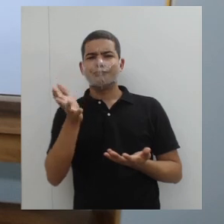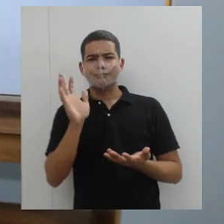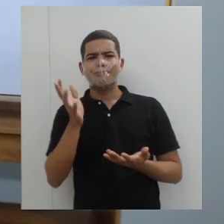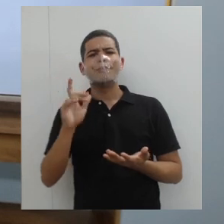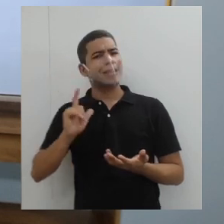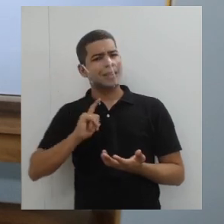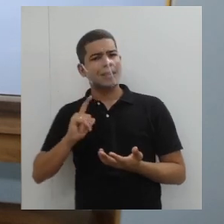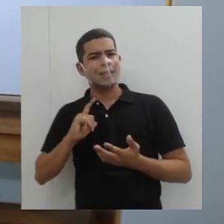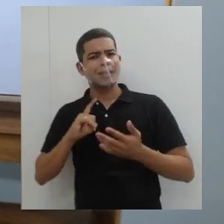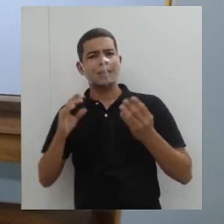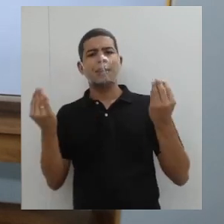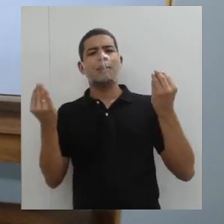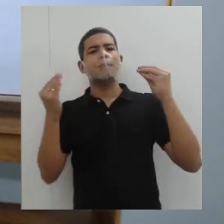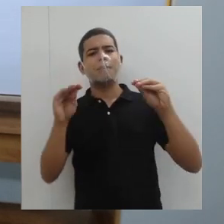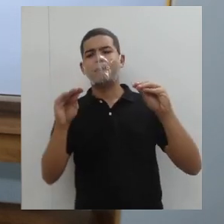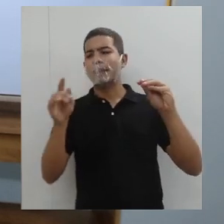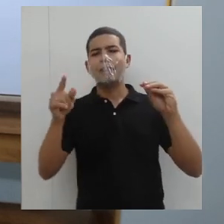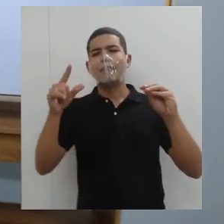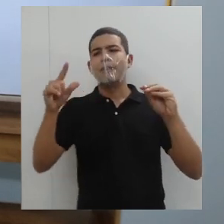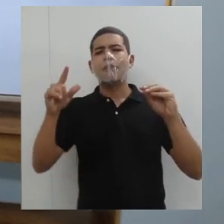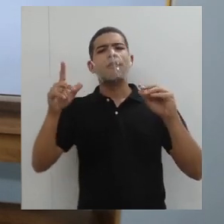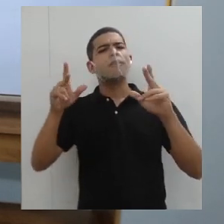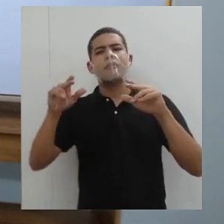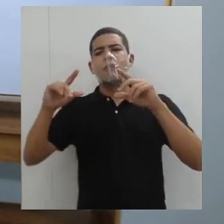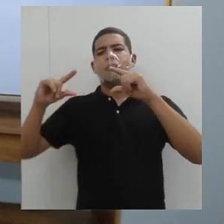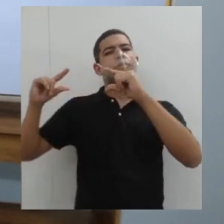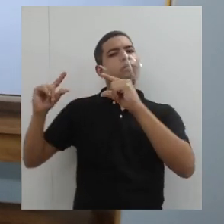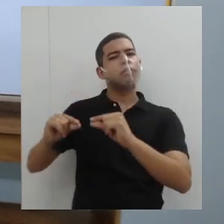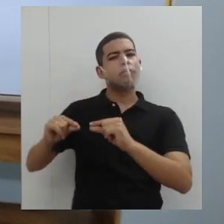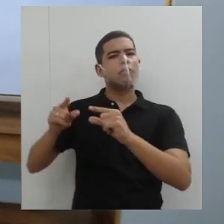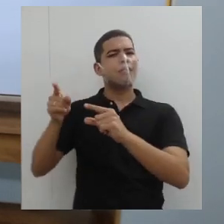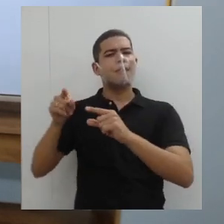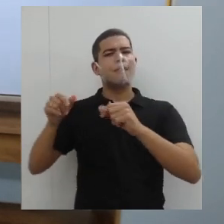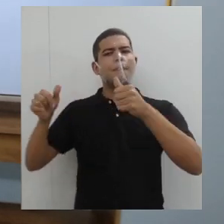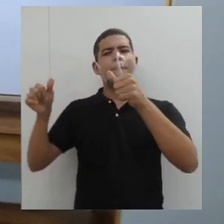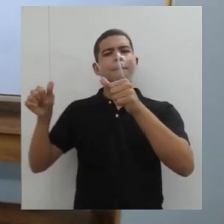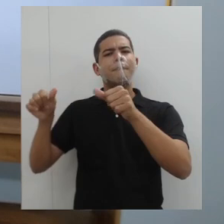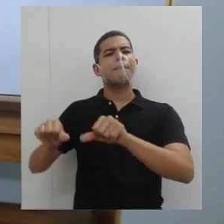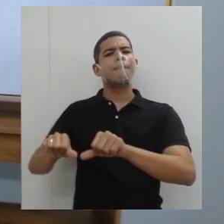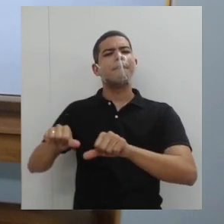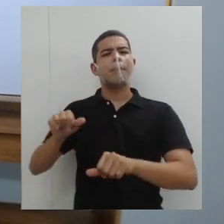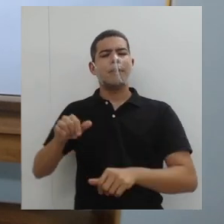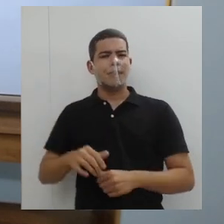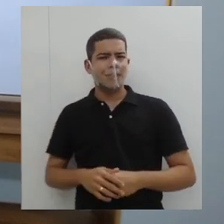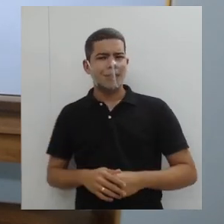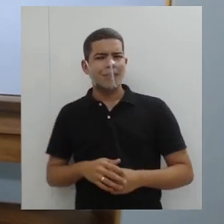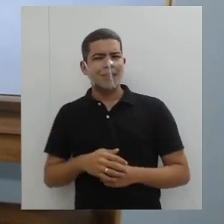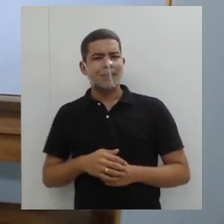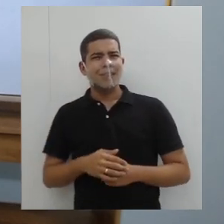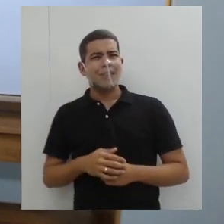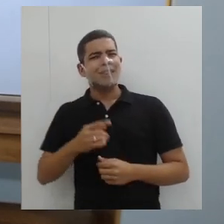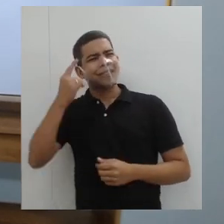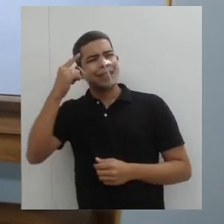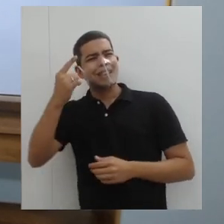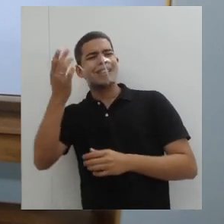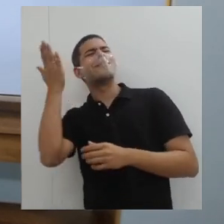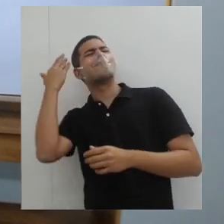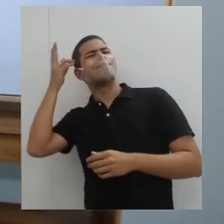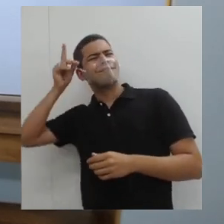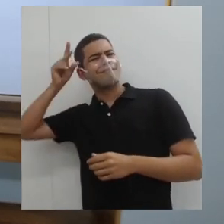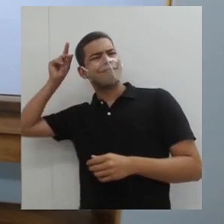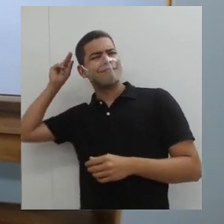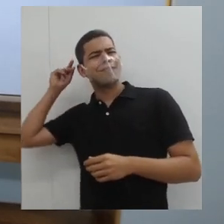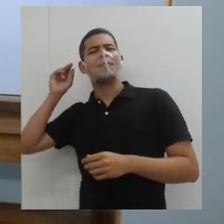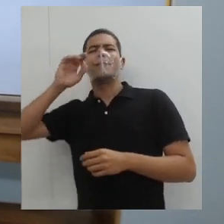que é um status de inferioridade. Isso não é novo não, isso é histórico, certo? Quando a gente vai lá para os primórdios do